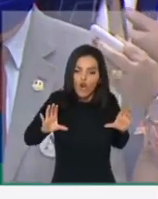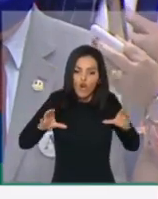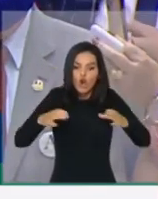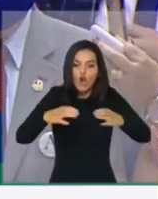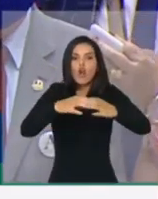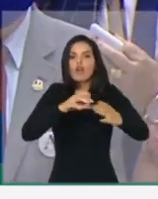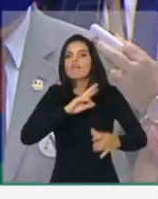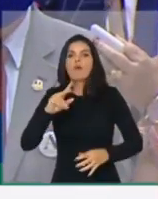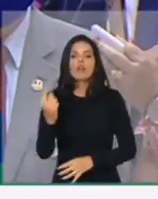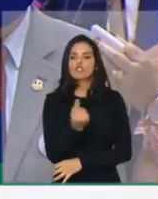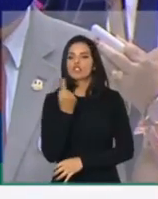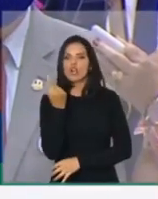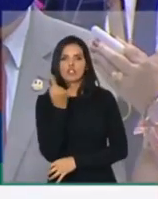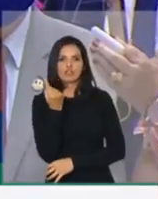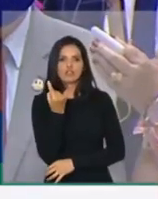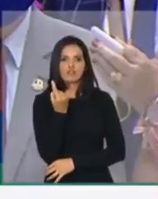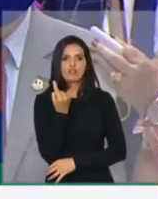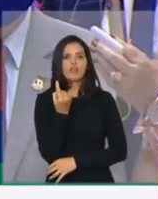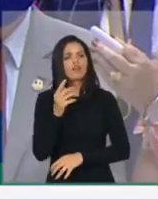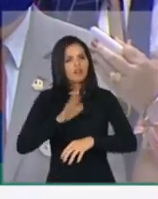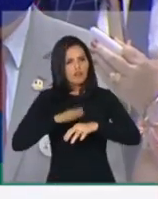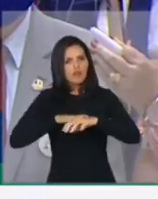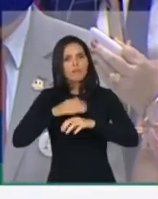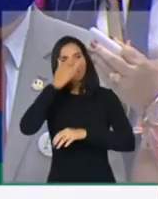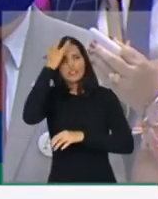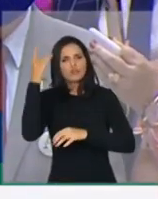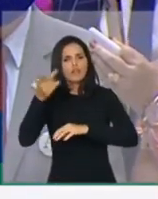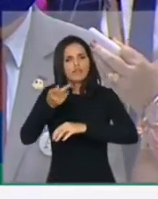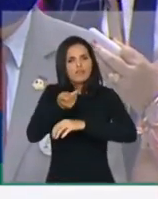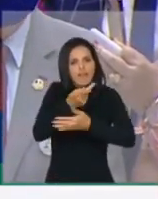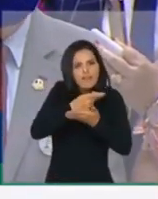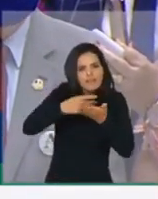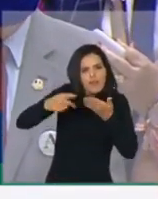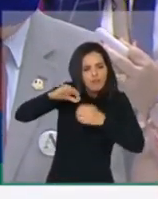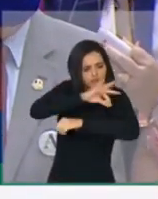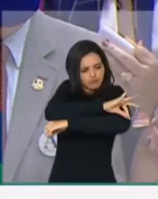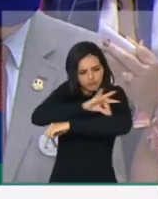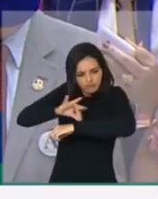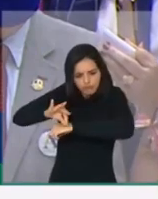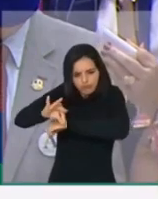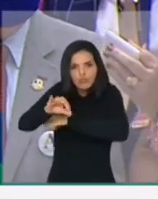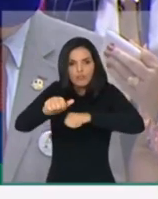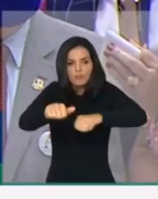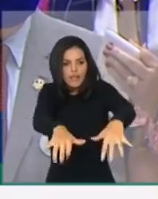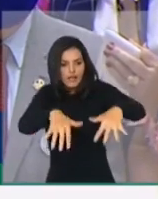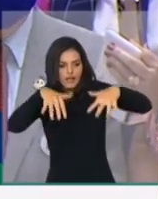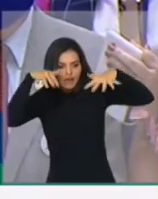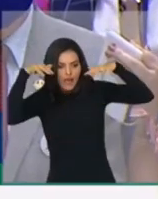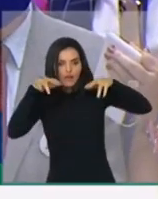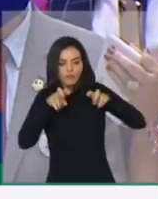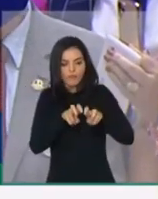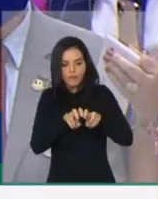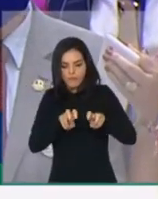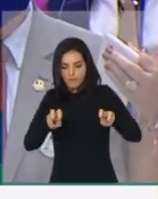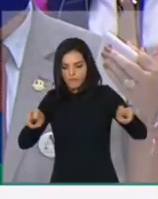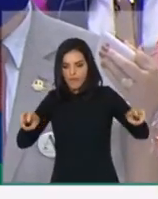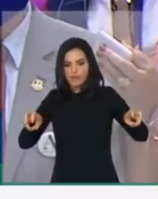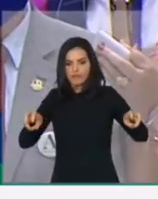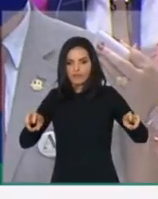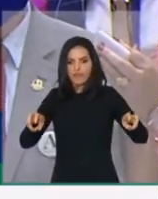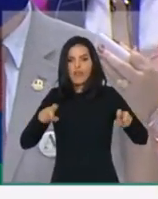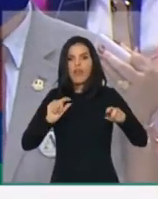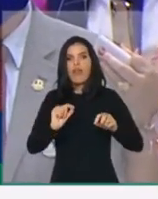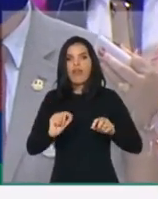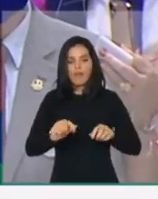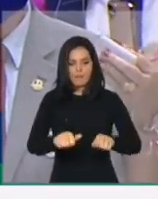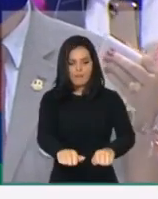que os idealizadores desse espaço deixaram para nós e para todos que venham ocupá-lo um dia. A mesa diretora está pouco